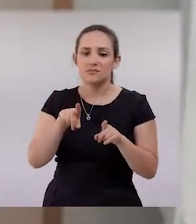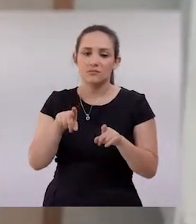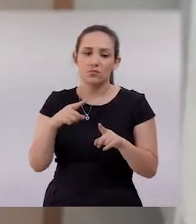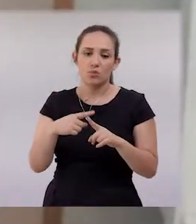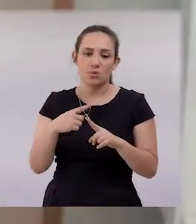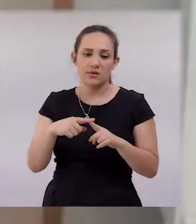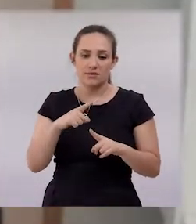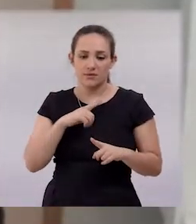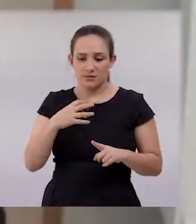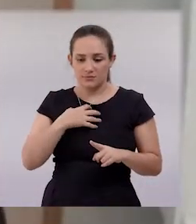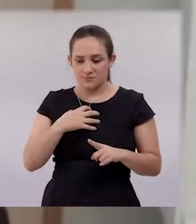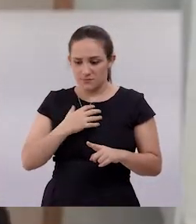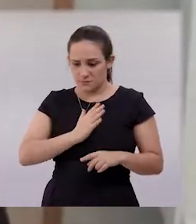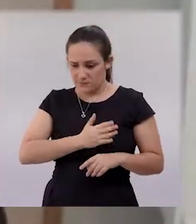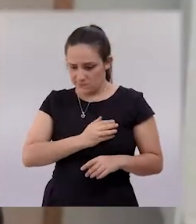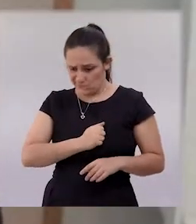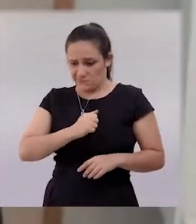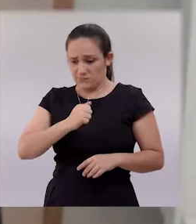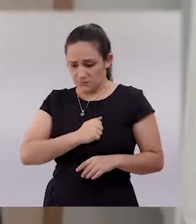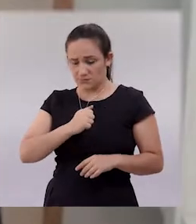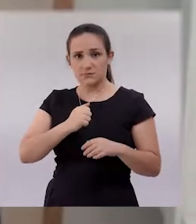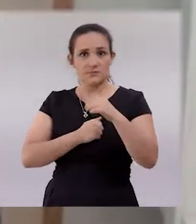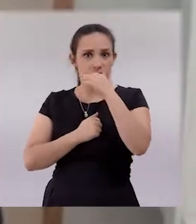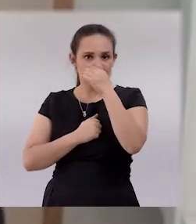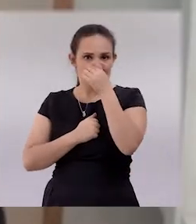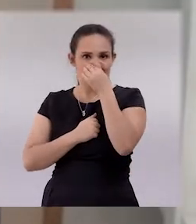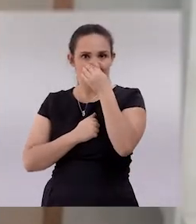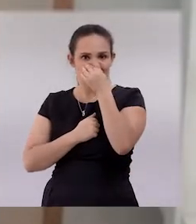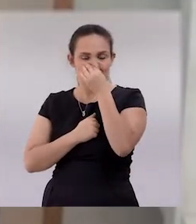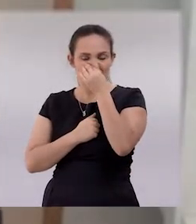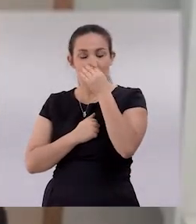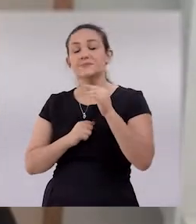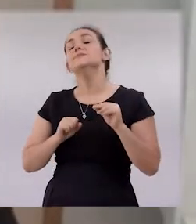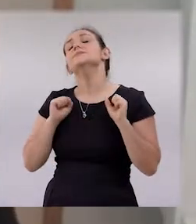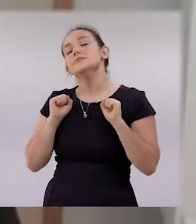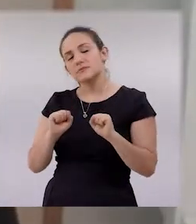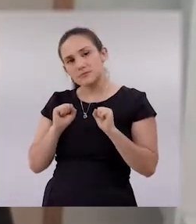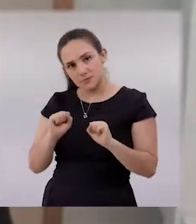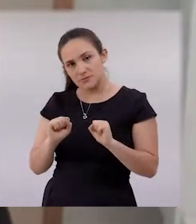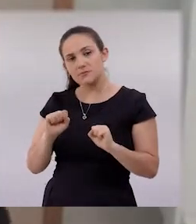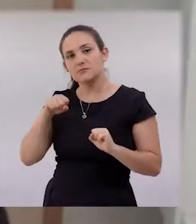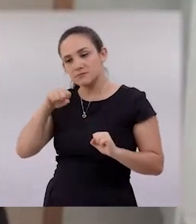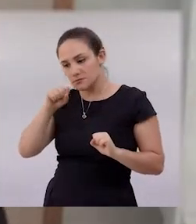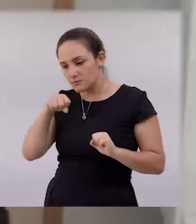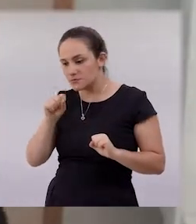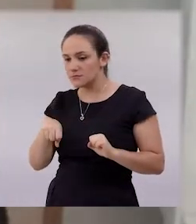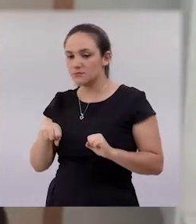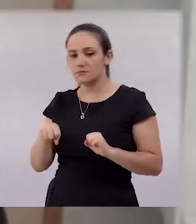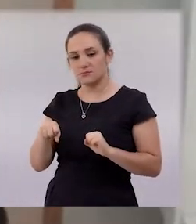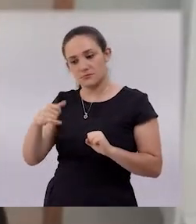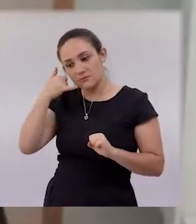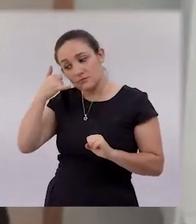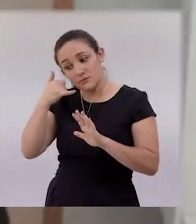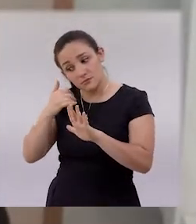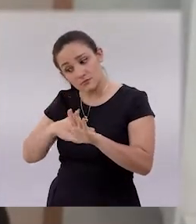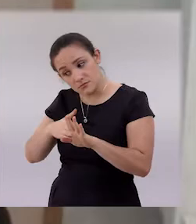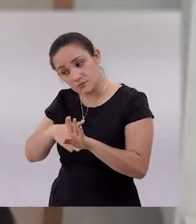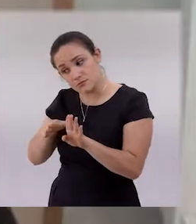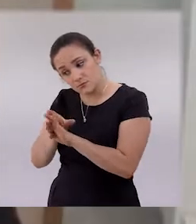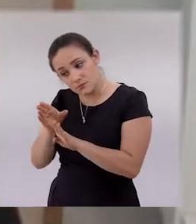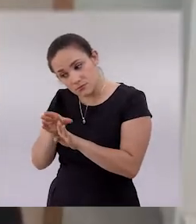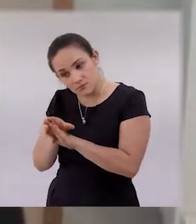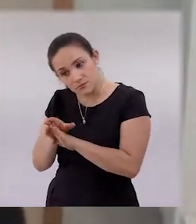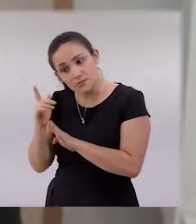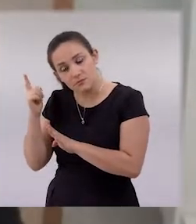com sintomas de infarto agudo do miocárdio, eu tenho como conduzir esse paciente através da teleconsulta?